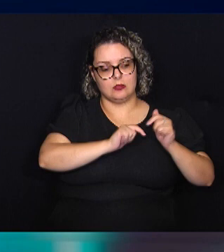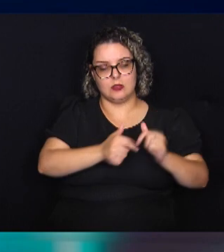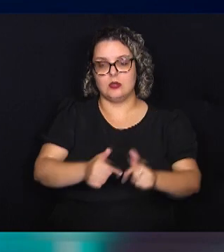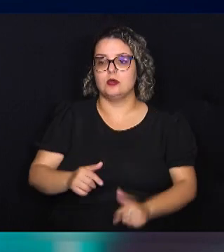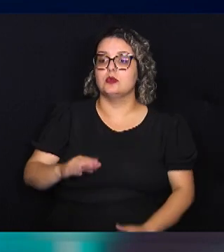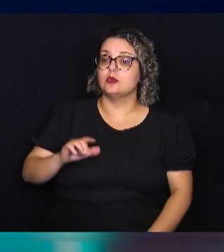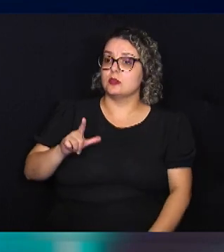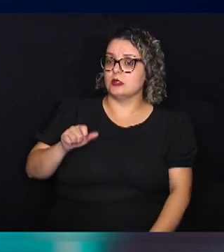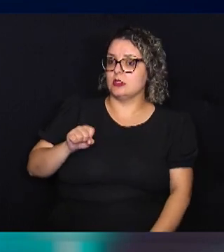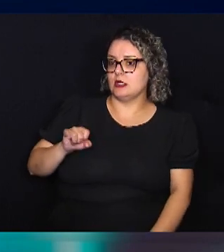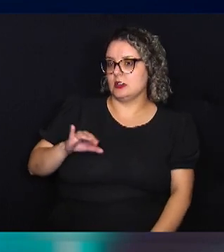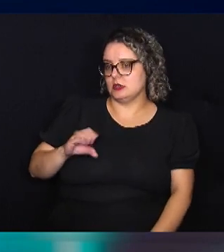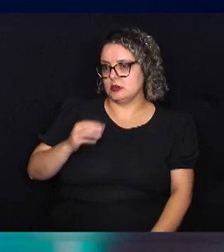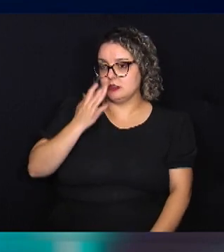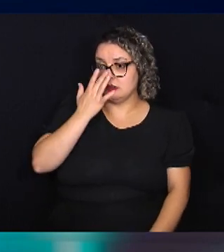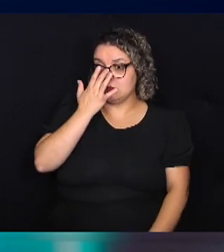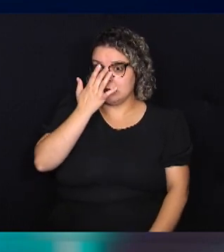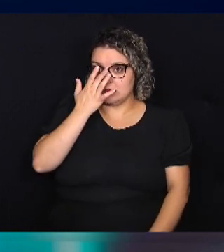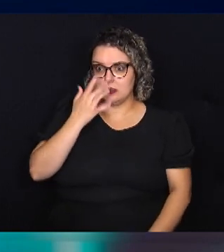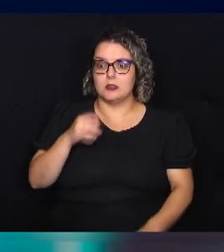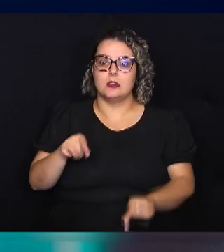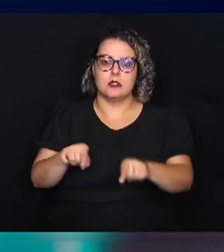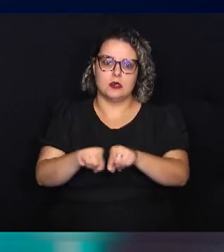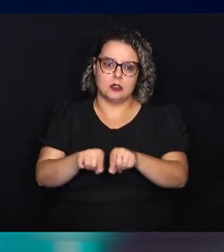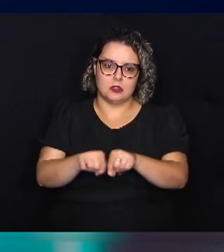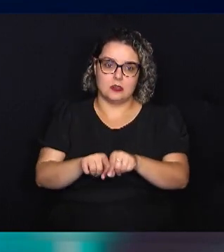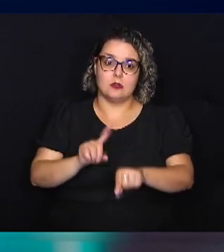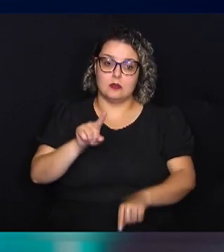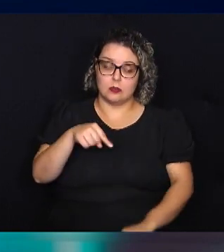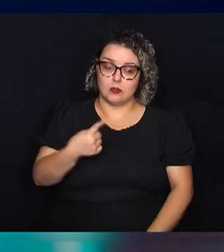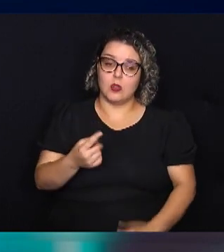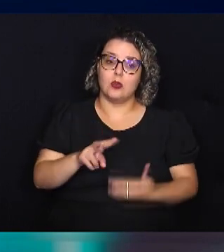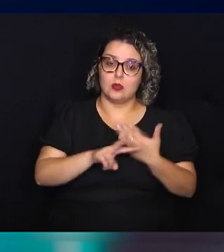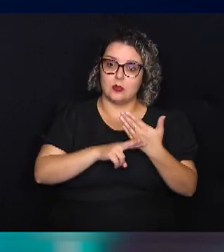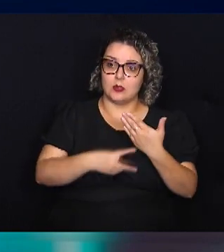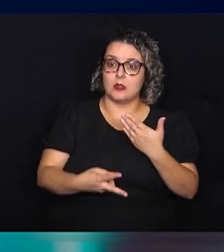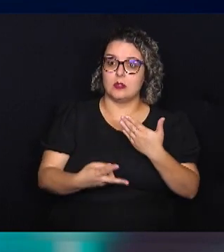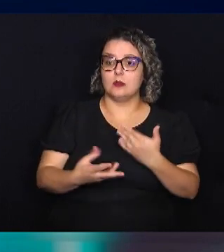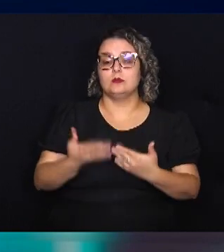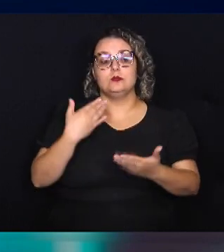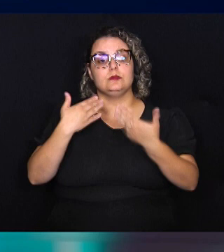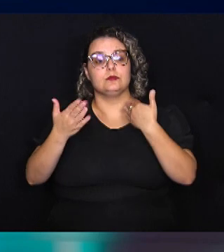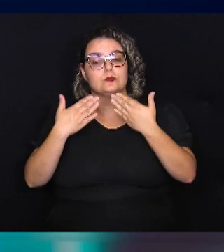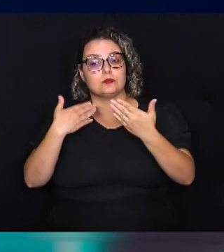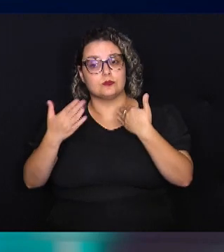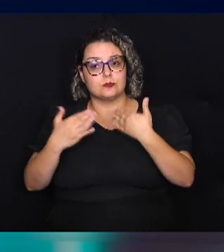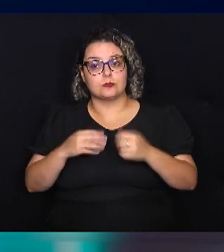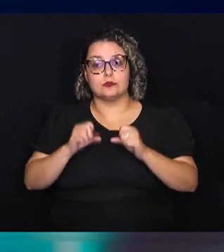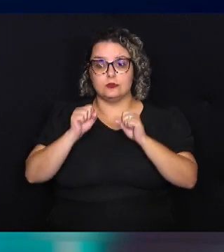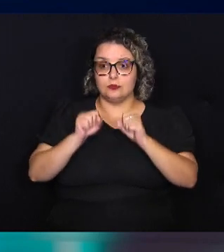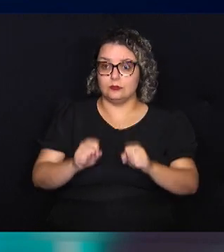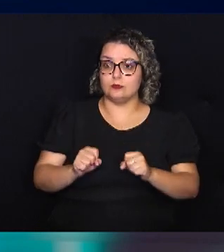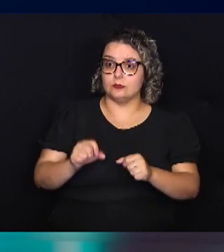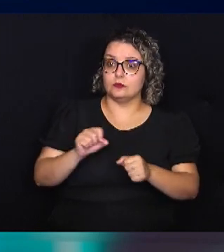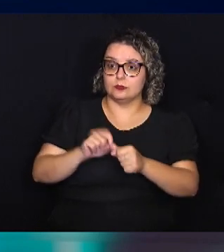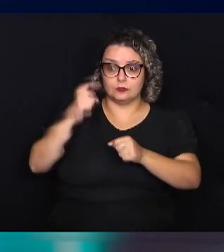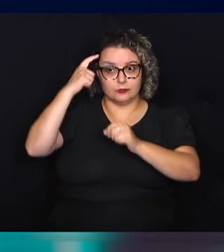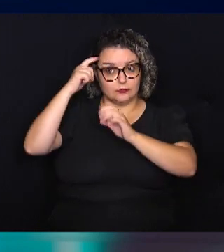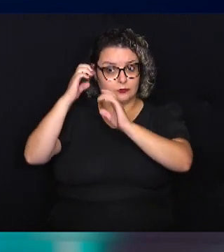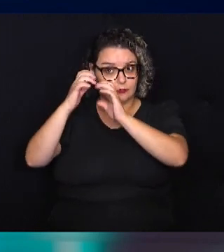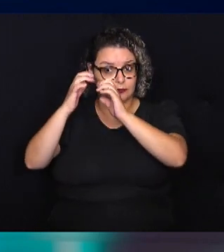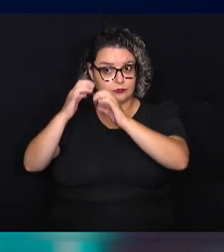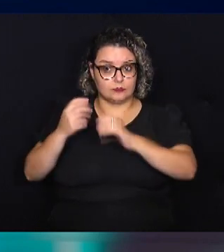clássico. E também gera uma outra consequência, conversas que podem levar a uma reflexão com as